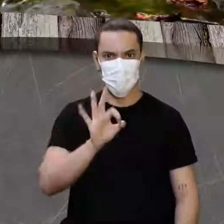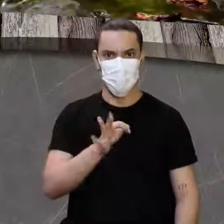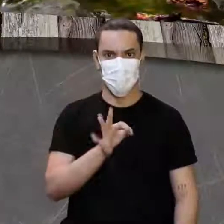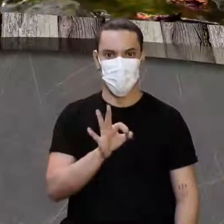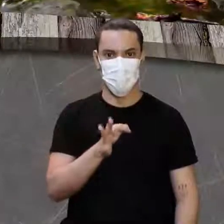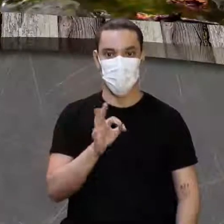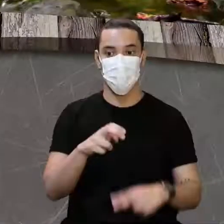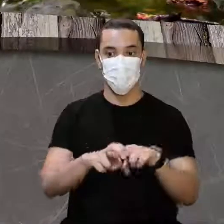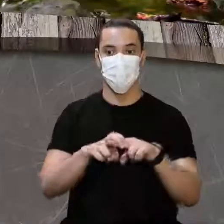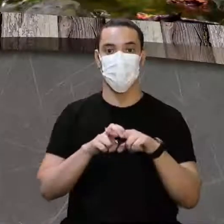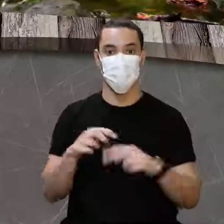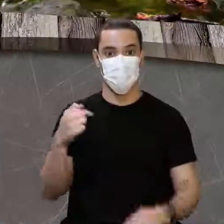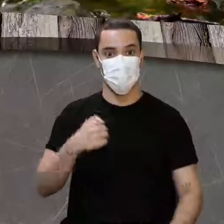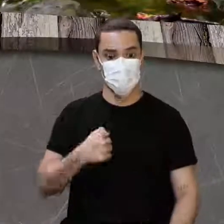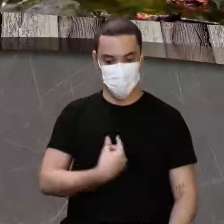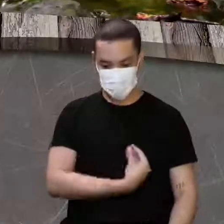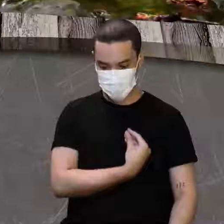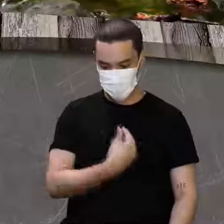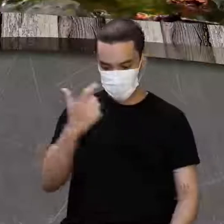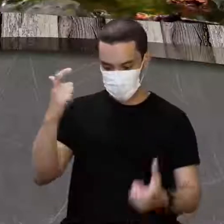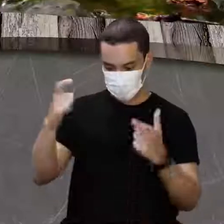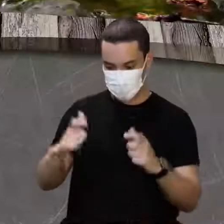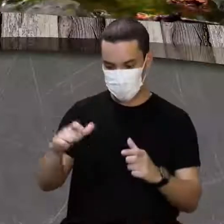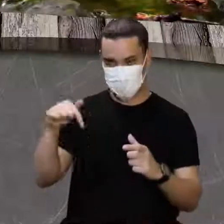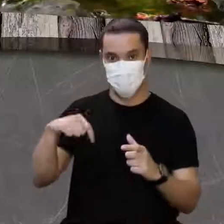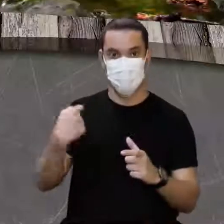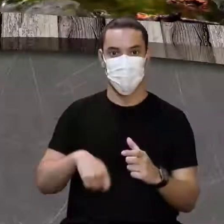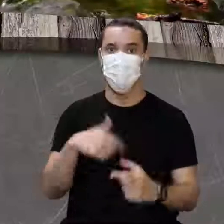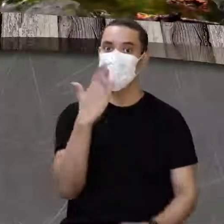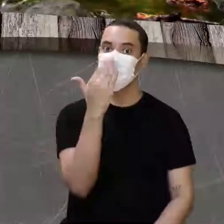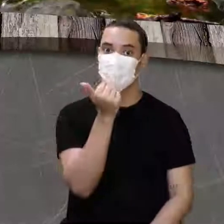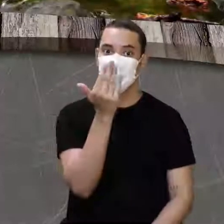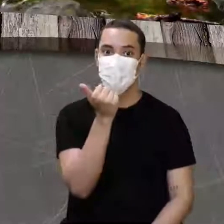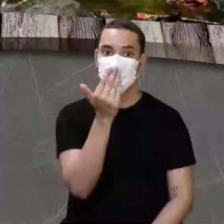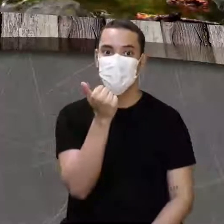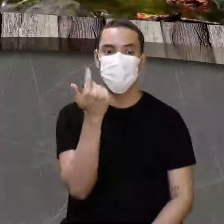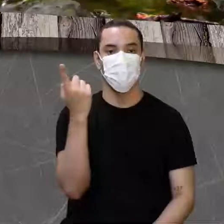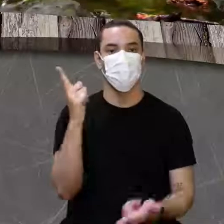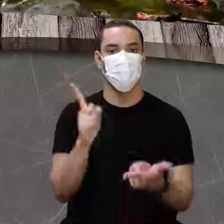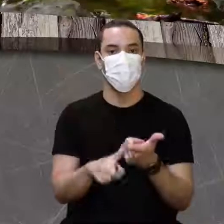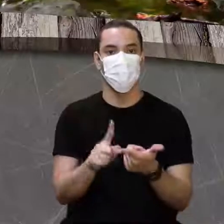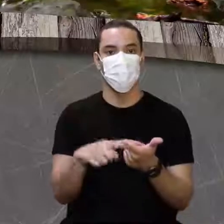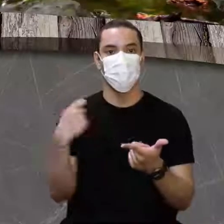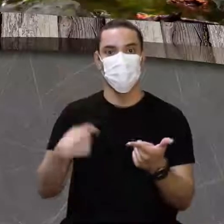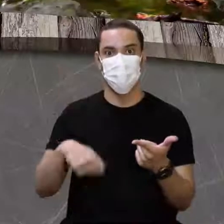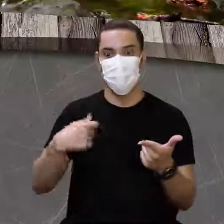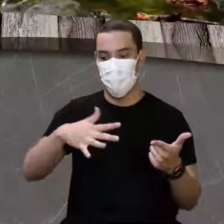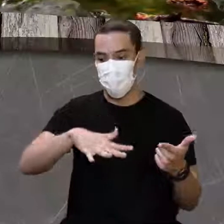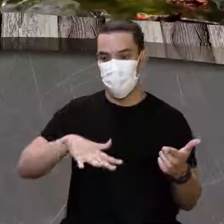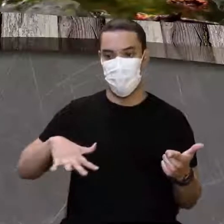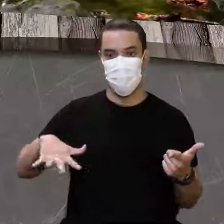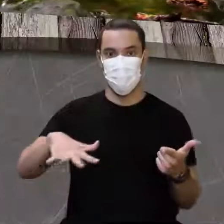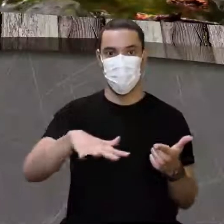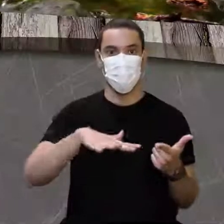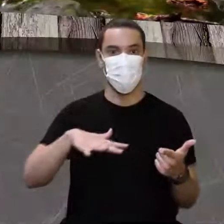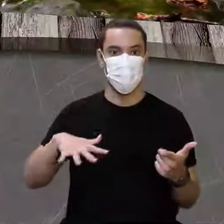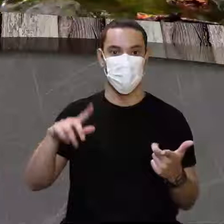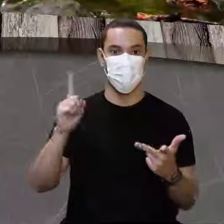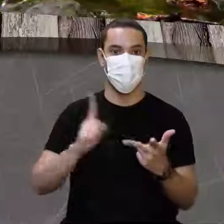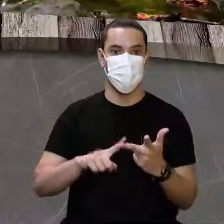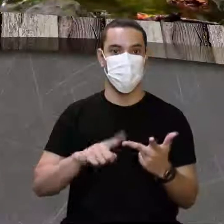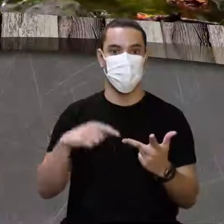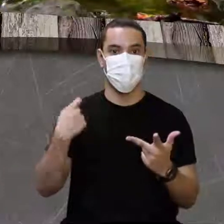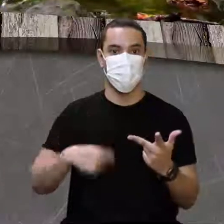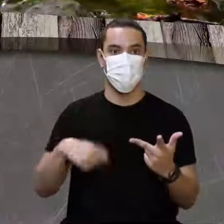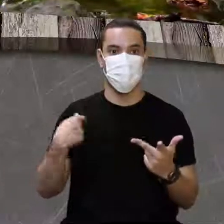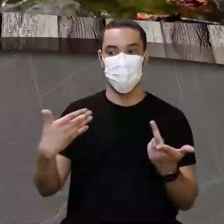Certo? Então, para eu estar no local, eu preciso de alimento, eu preciso de espaço, eu preciso